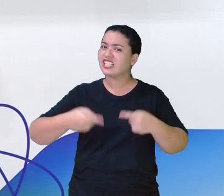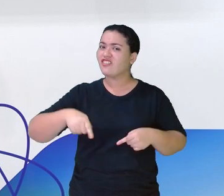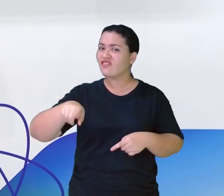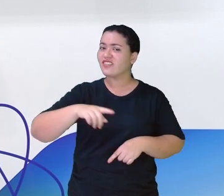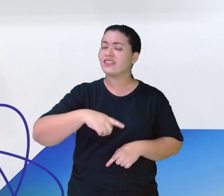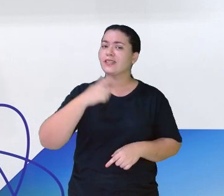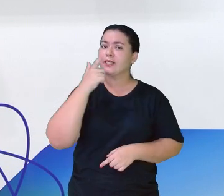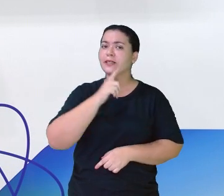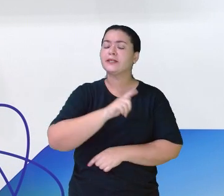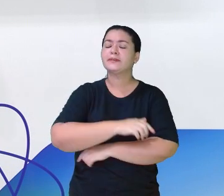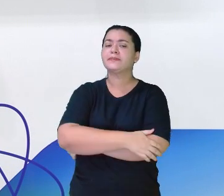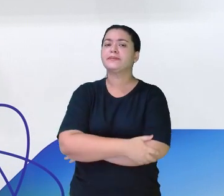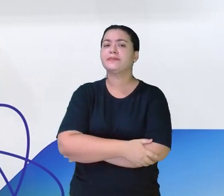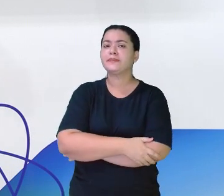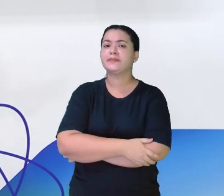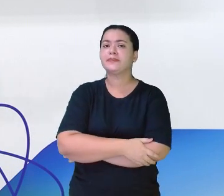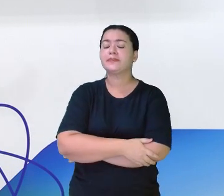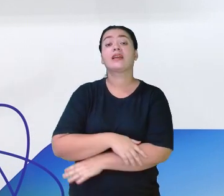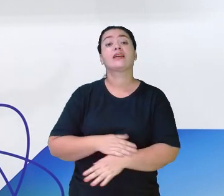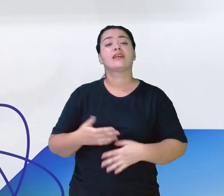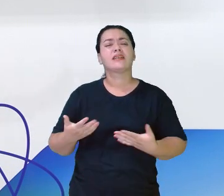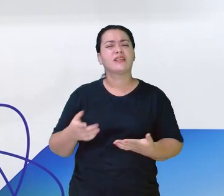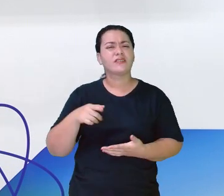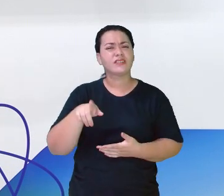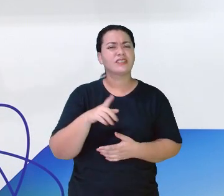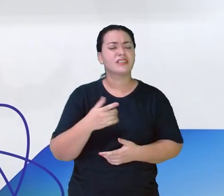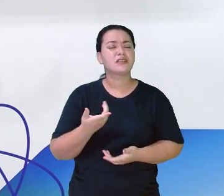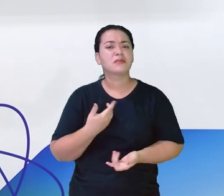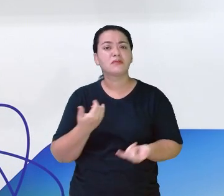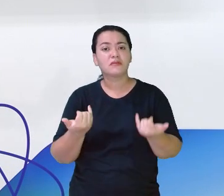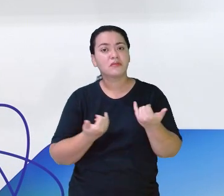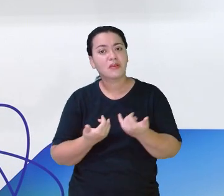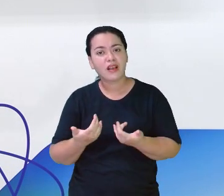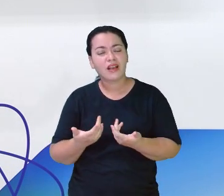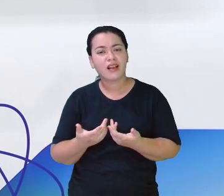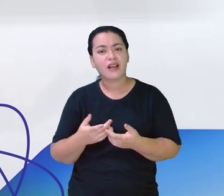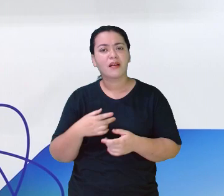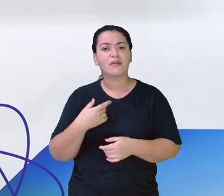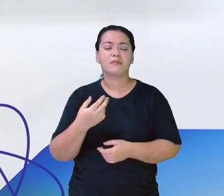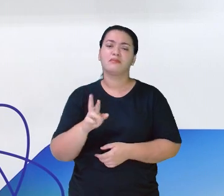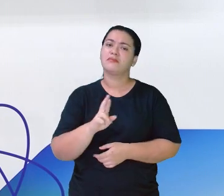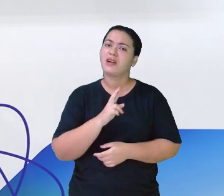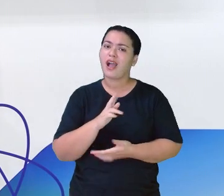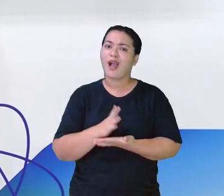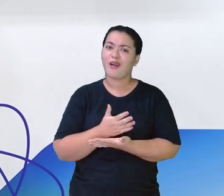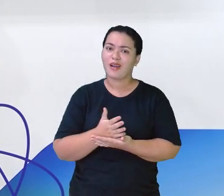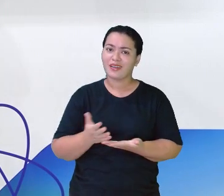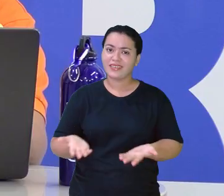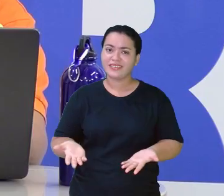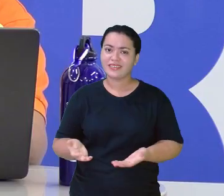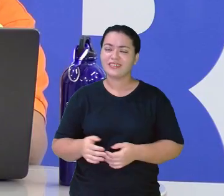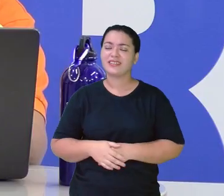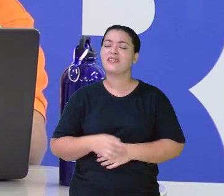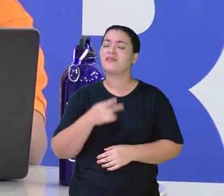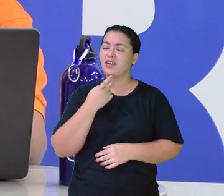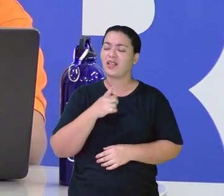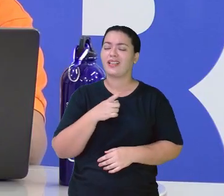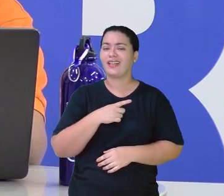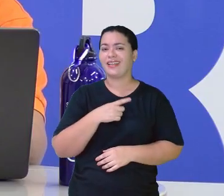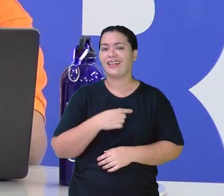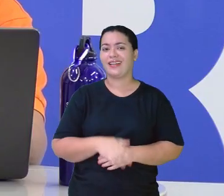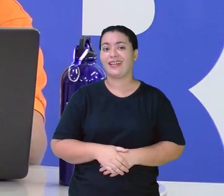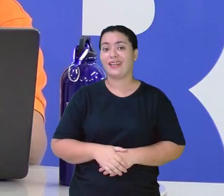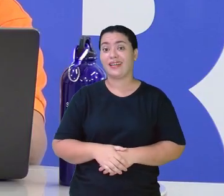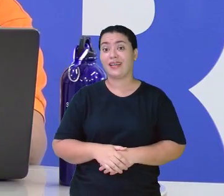conseguir fazer, minha gente? Será que tem um palpite aí? Alguém arriscou um palpite, professora Mauricéia? Temos um palpite.